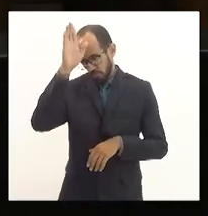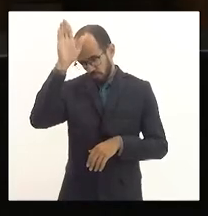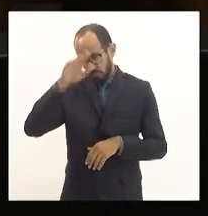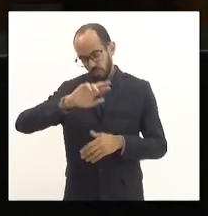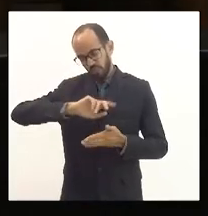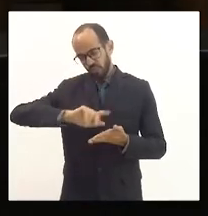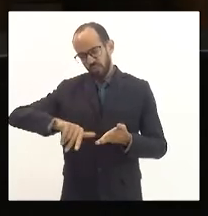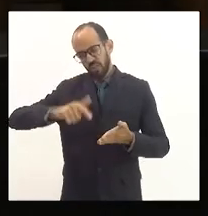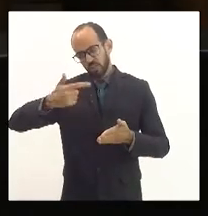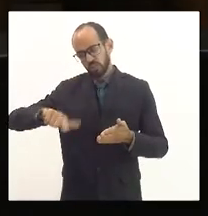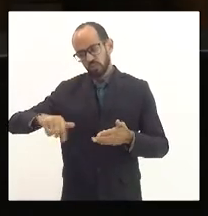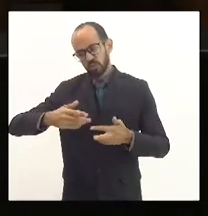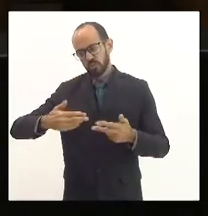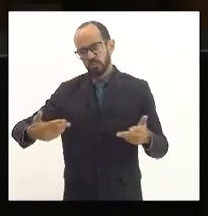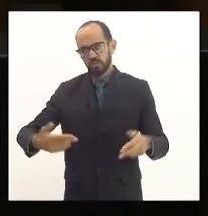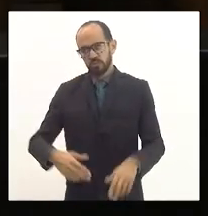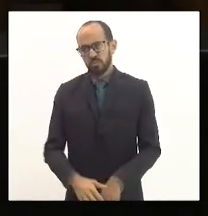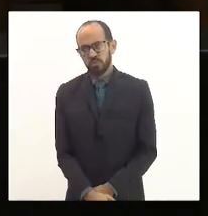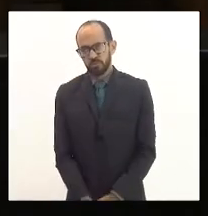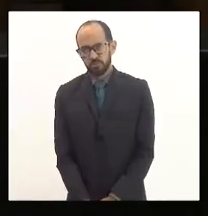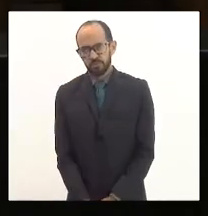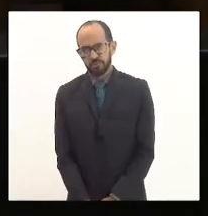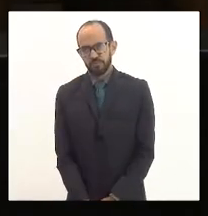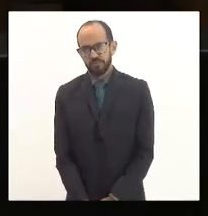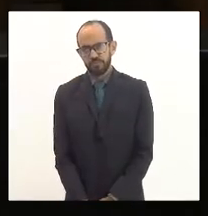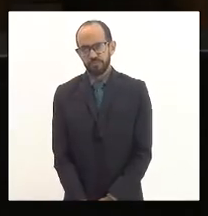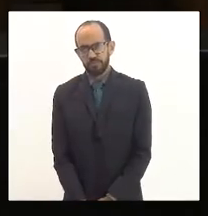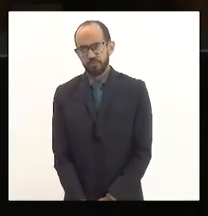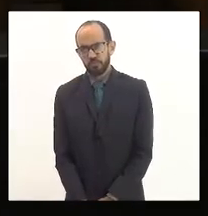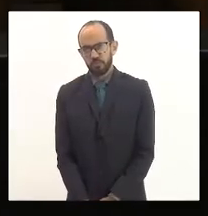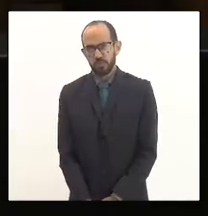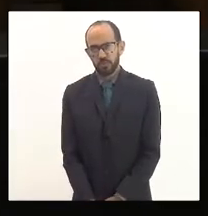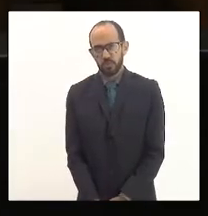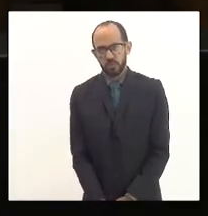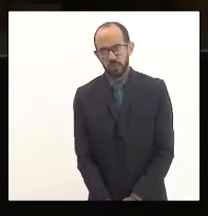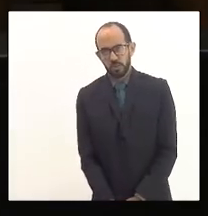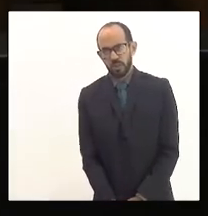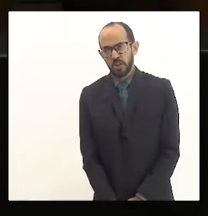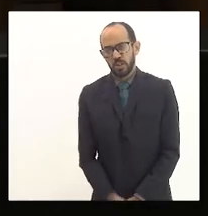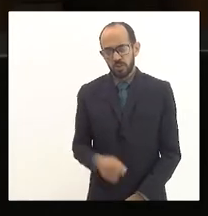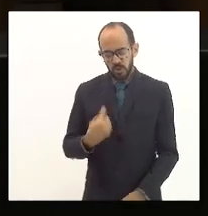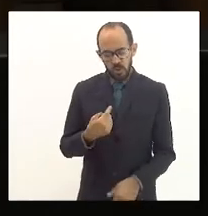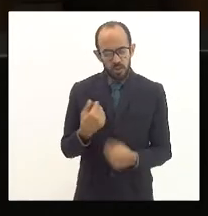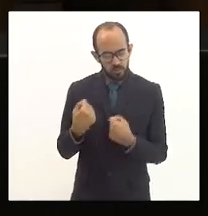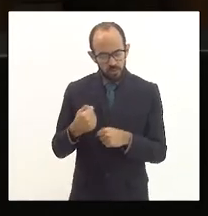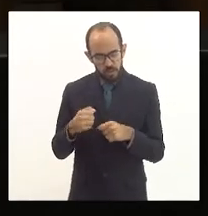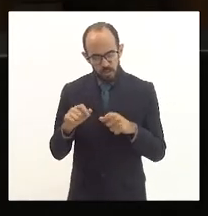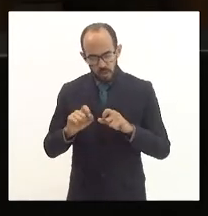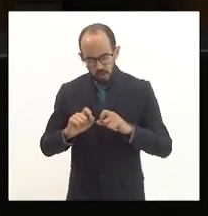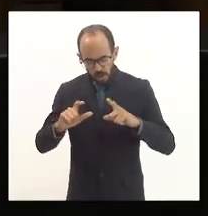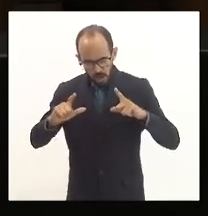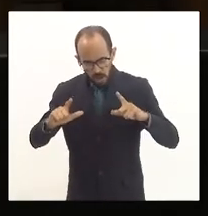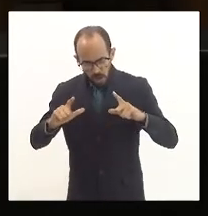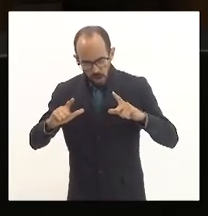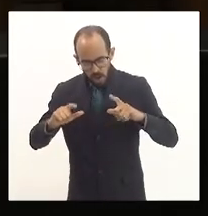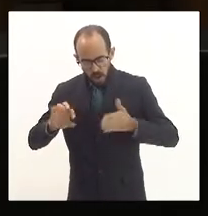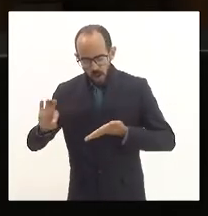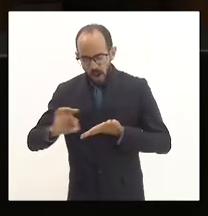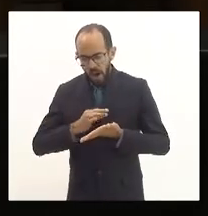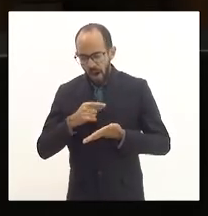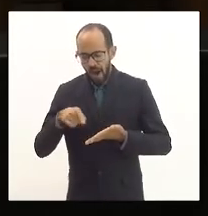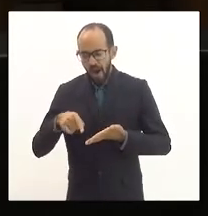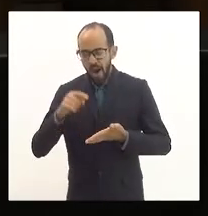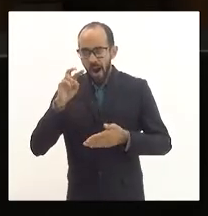né então a gente precisa te ajudo botar uma lupa neste contrato